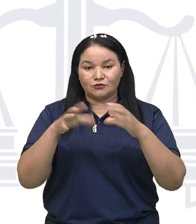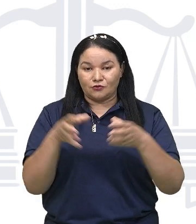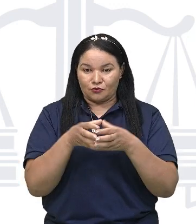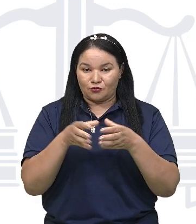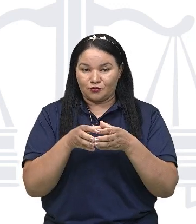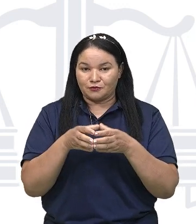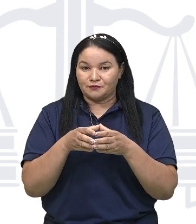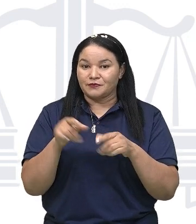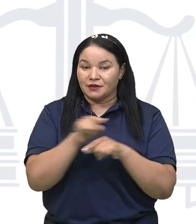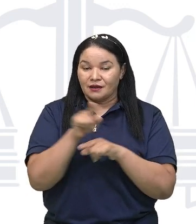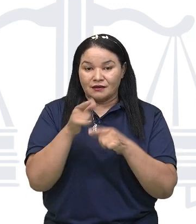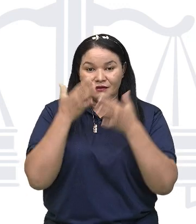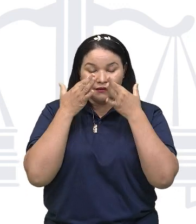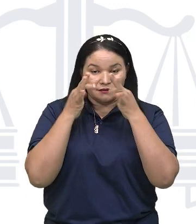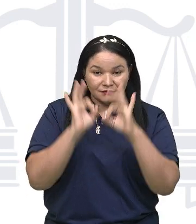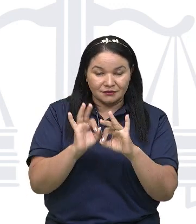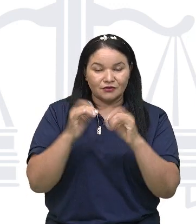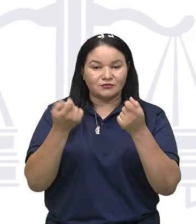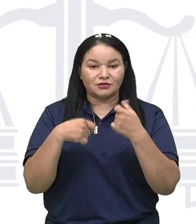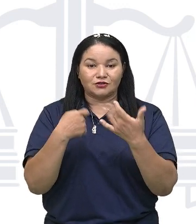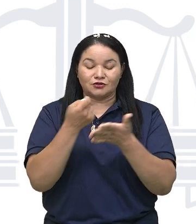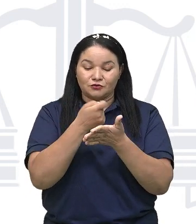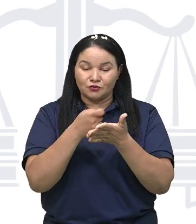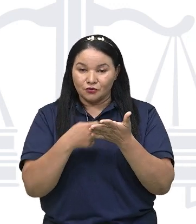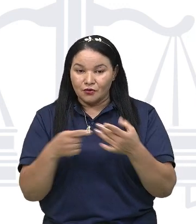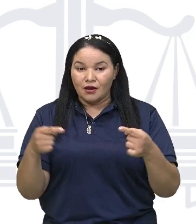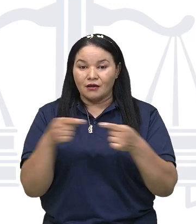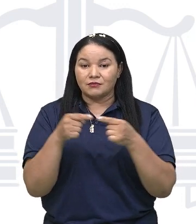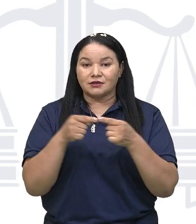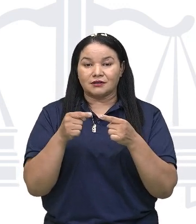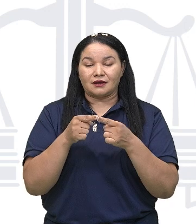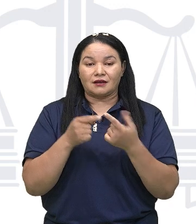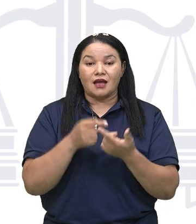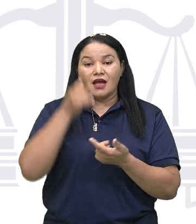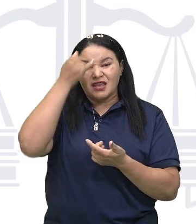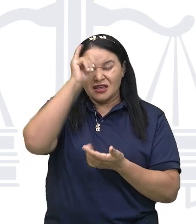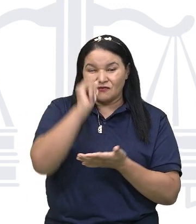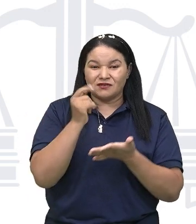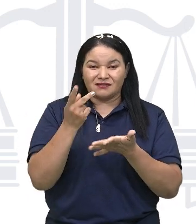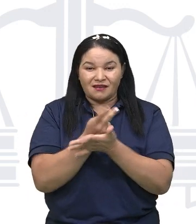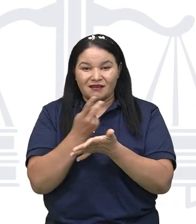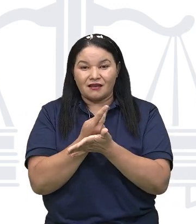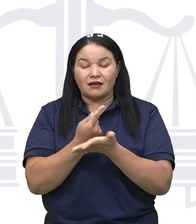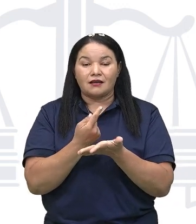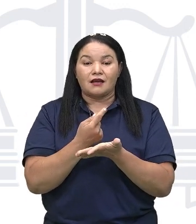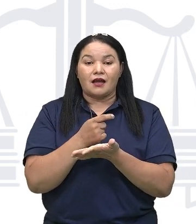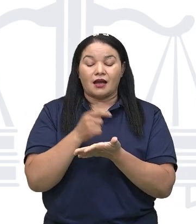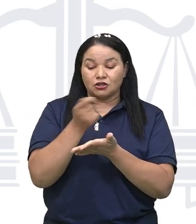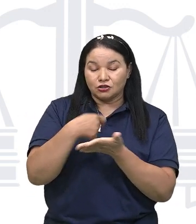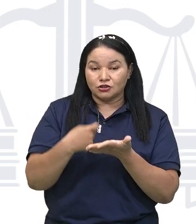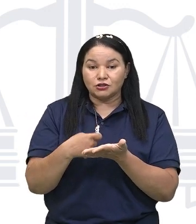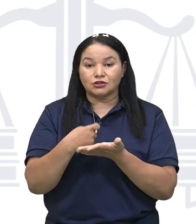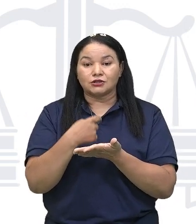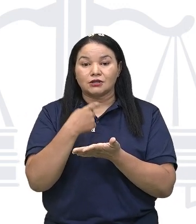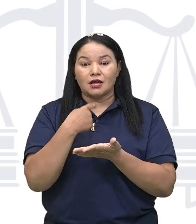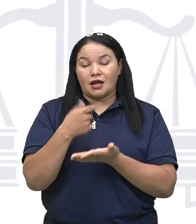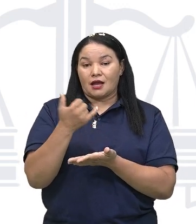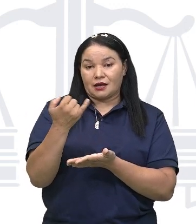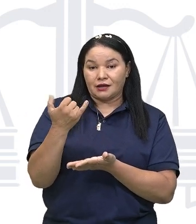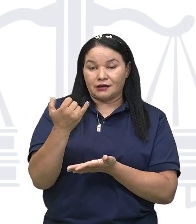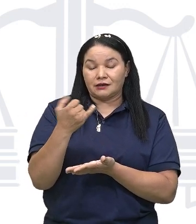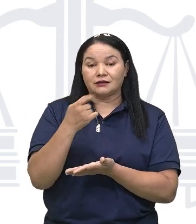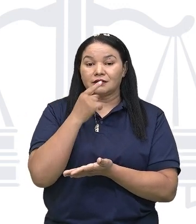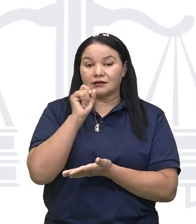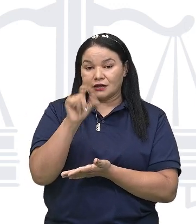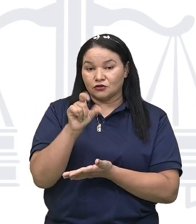com esse preenchimento, é aquele preenchimento, né? Evitar rasuras, caneta azul. A ficha ela deve ser preenchida com atenção,